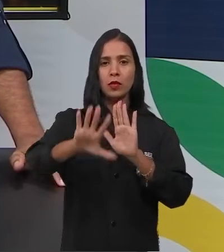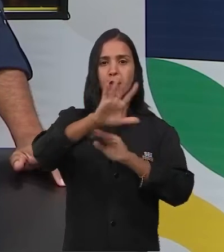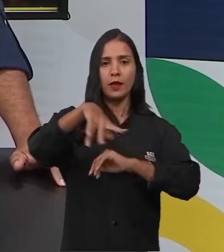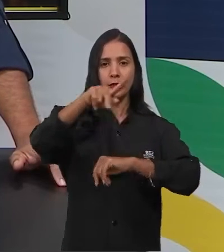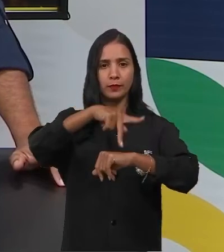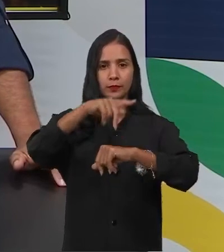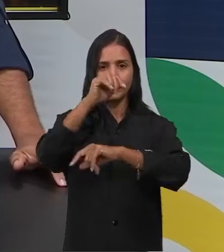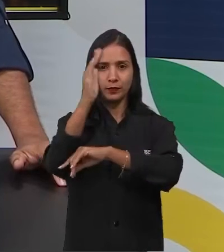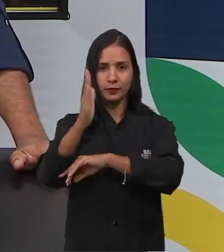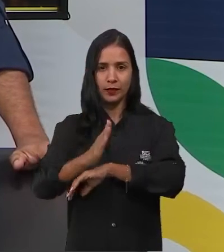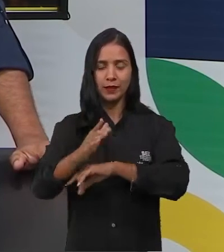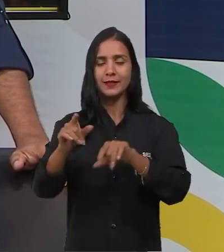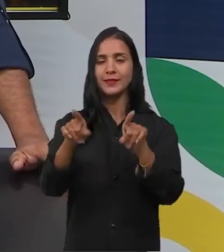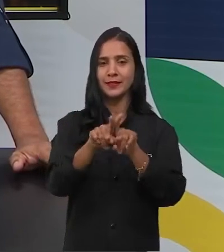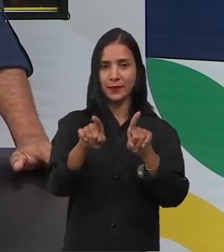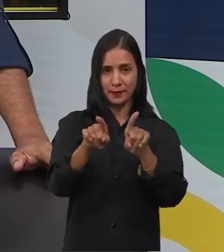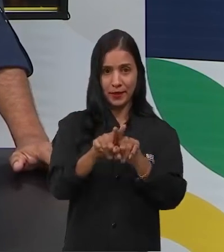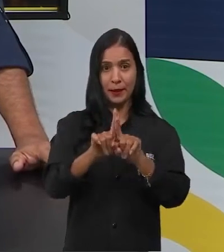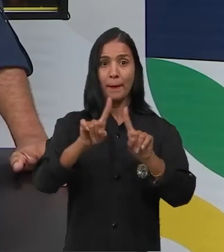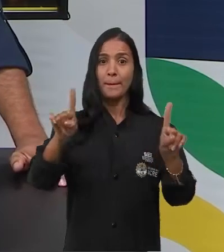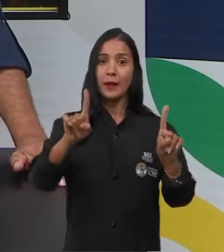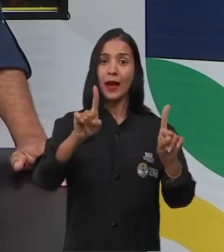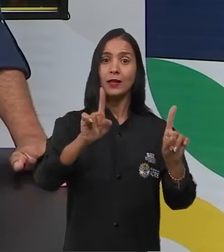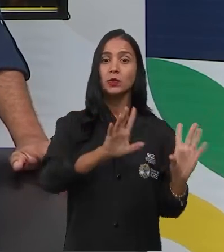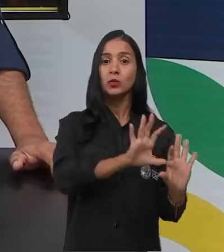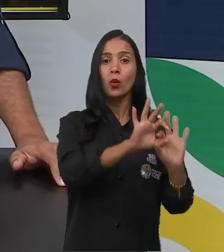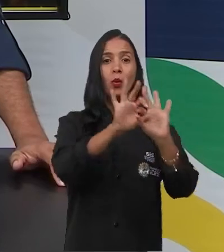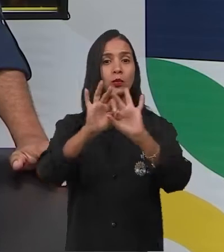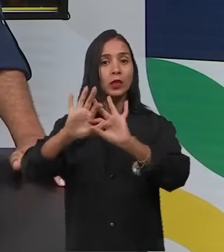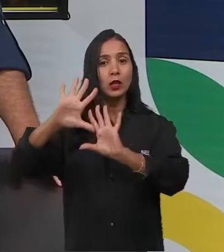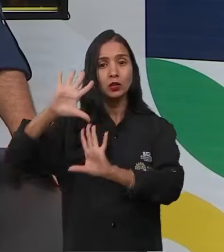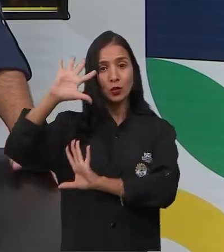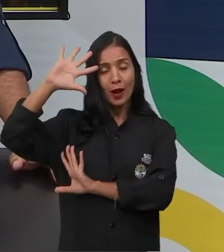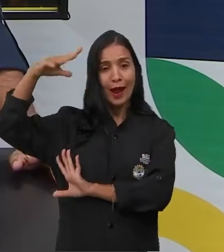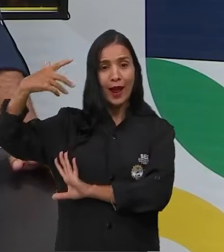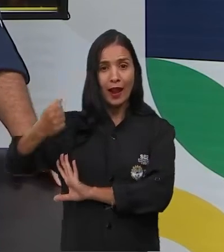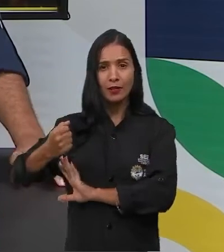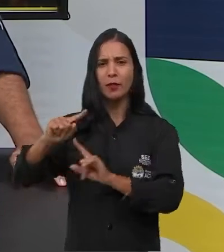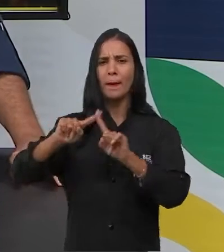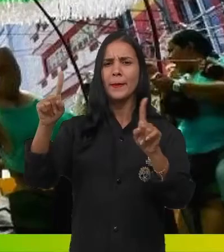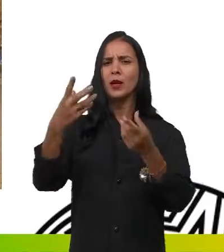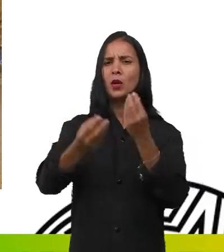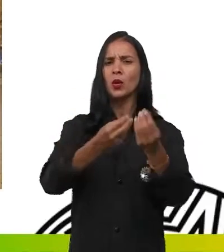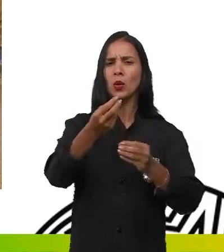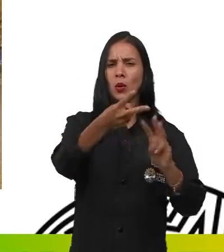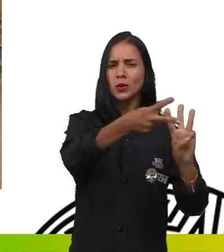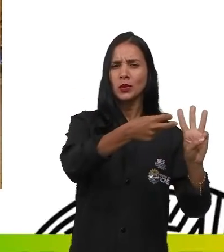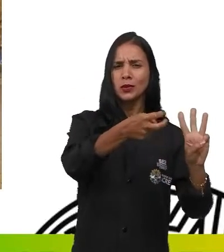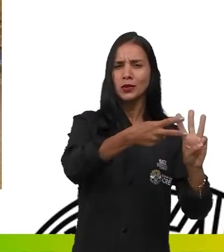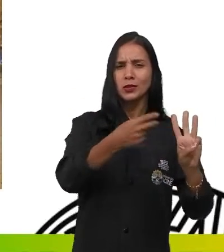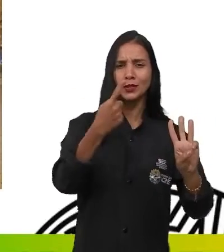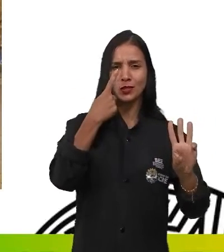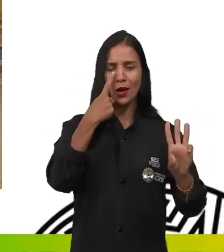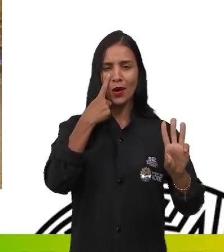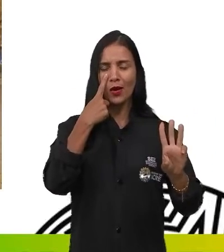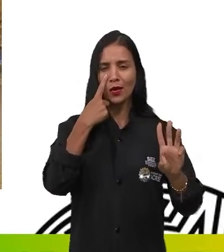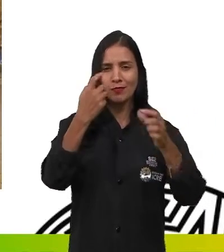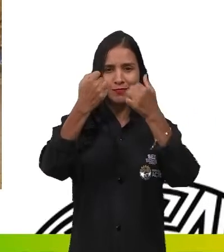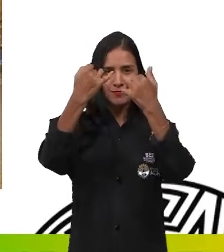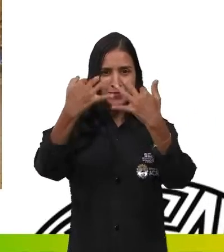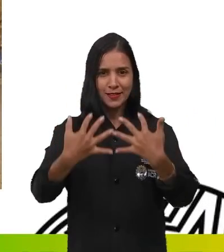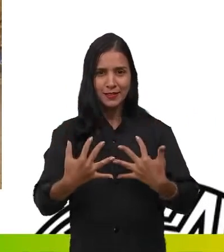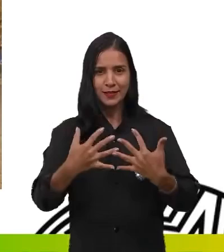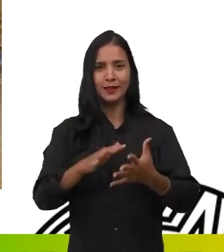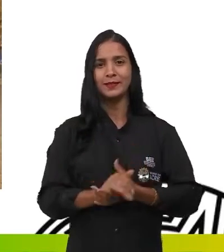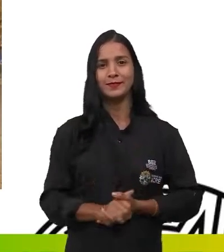identitária, ok? E isso dentro do viés afro. Como que seria no viés indígena? Vamos avançar. Então aqui, ó, práticas